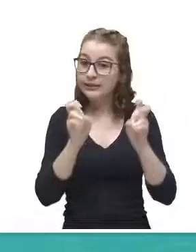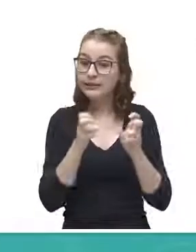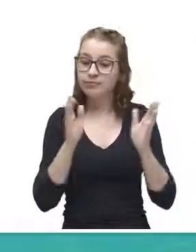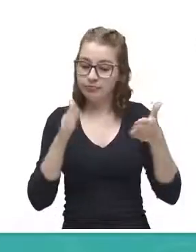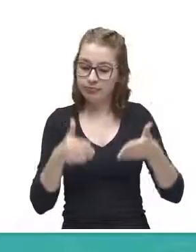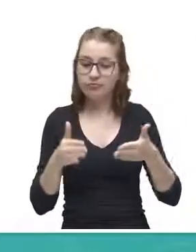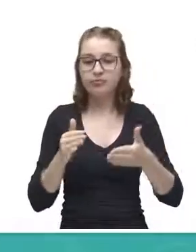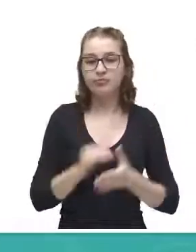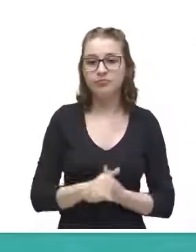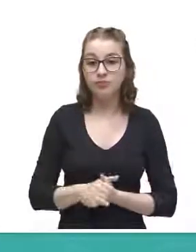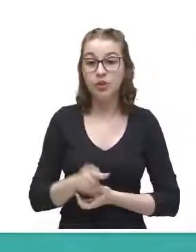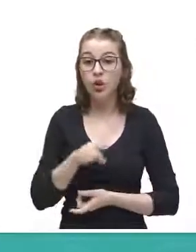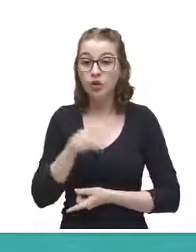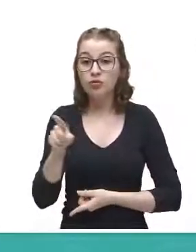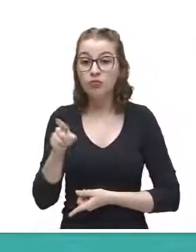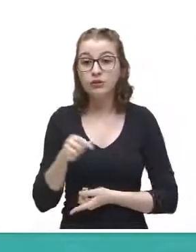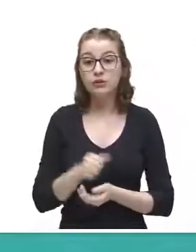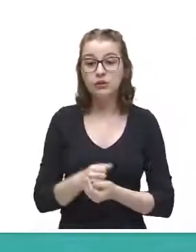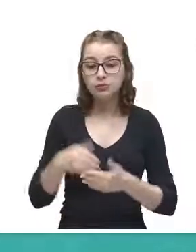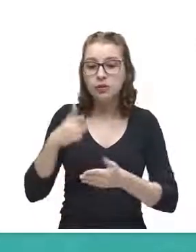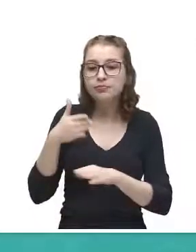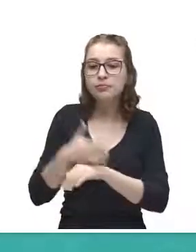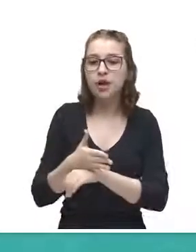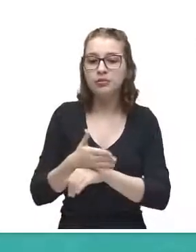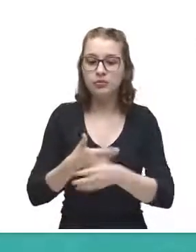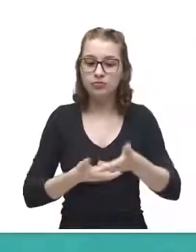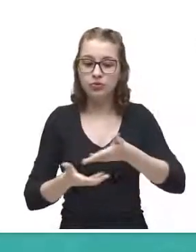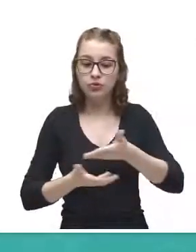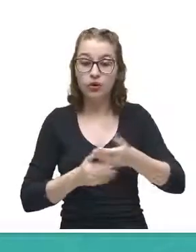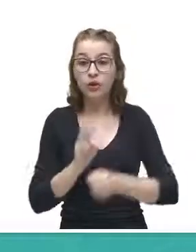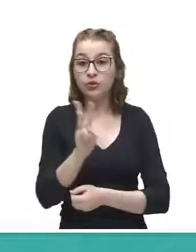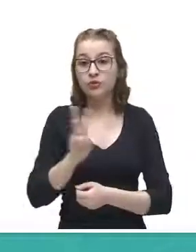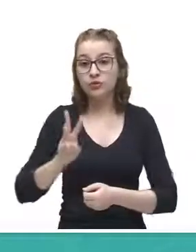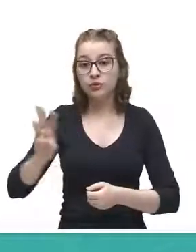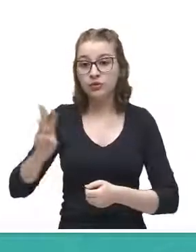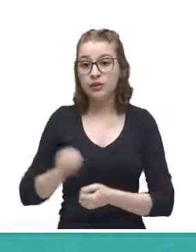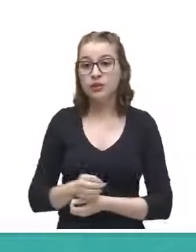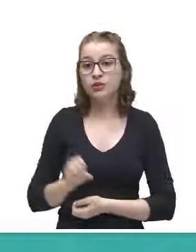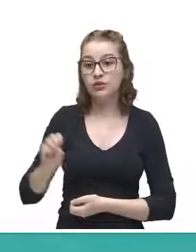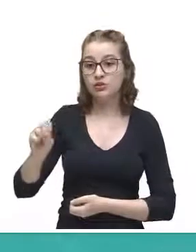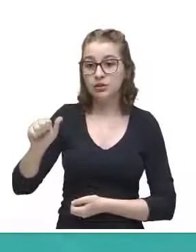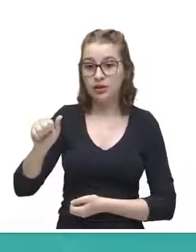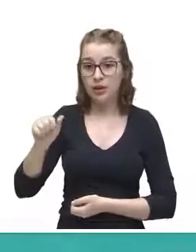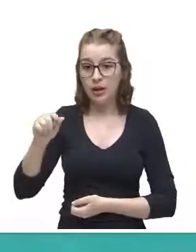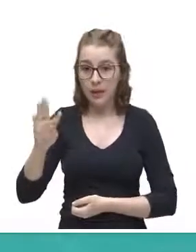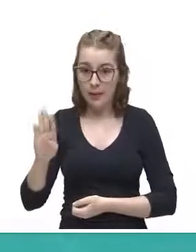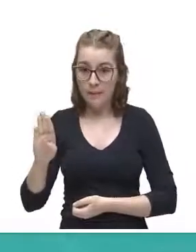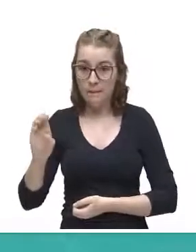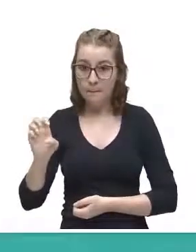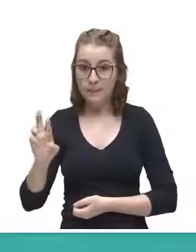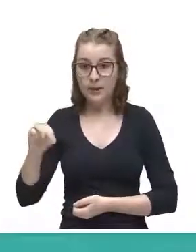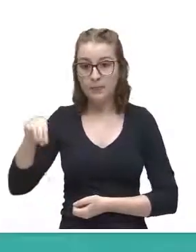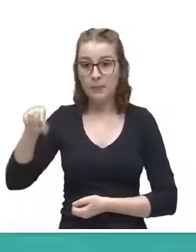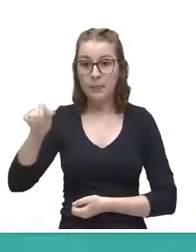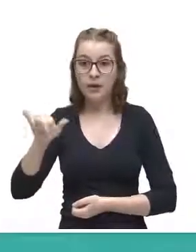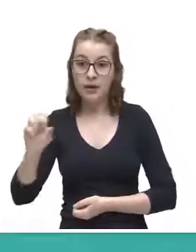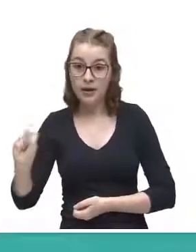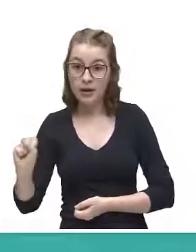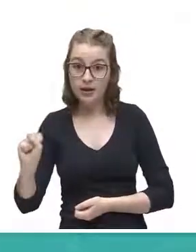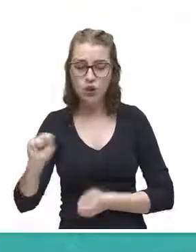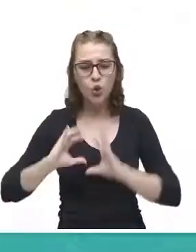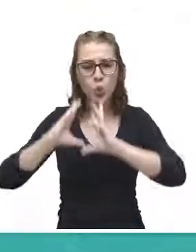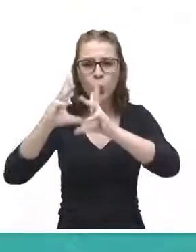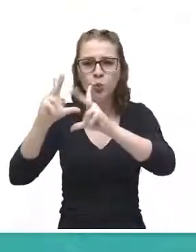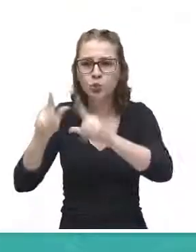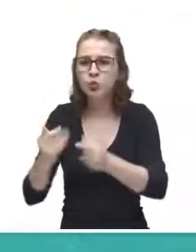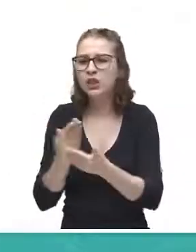também podem acessar ali no site do Saber Mais, verificando aí o caderno digital com todas as aulas e todas as atividades